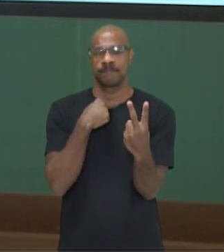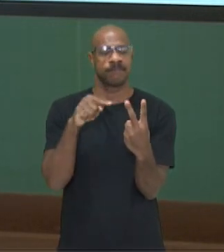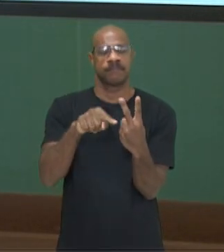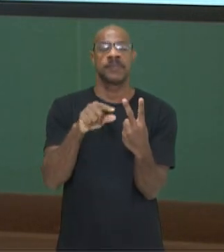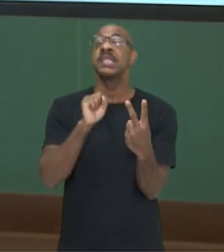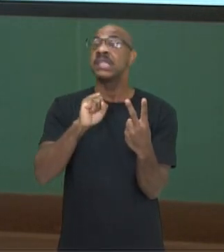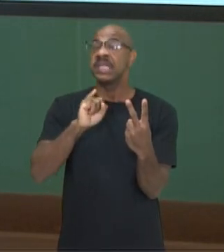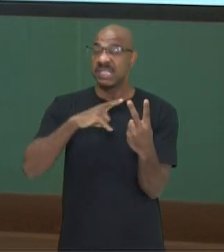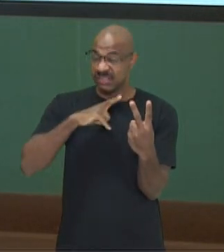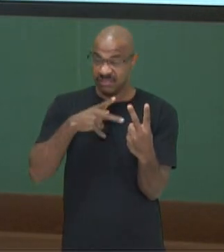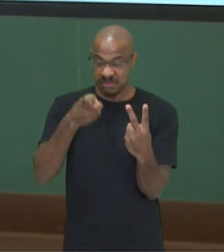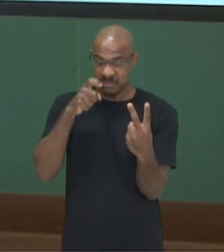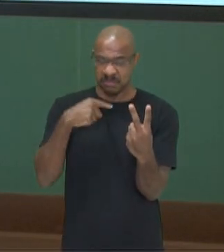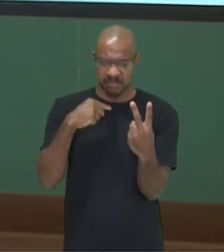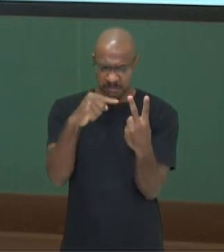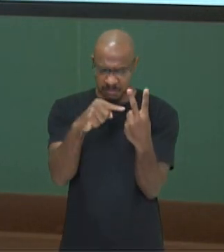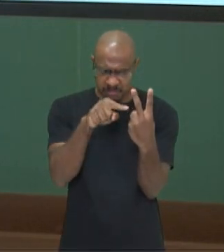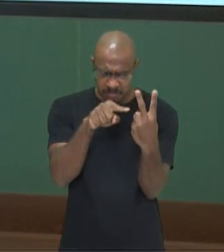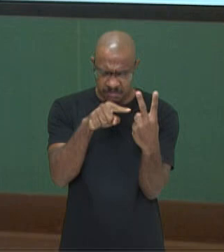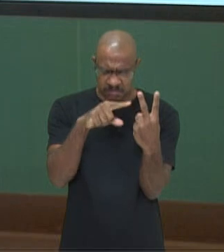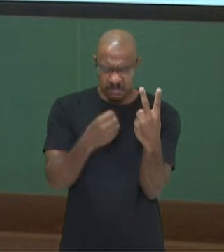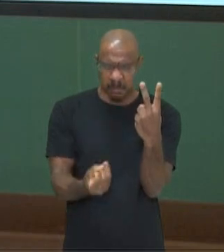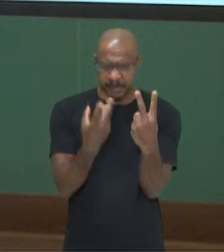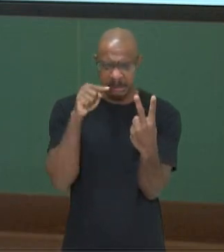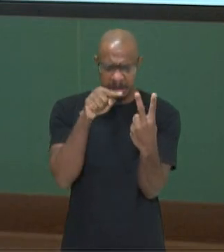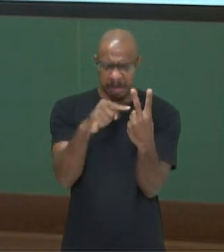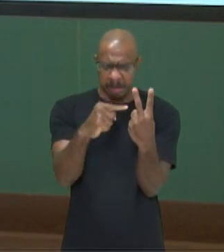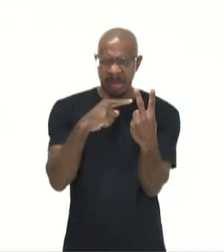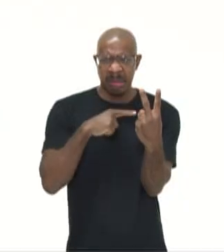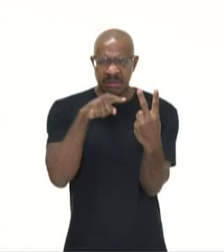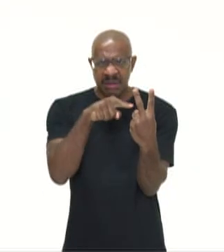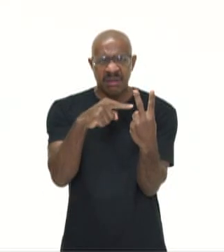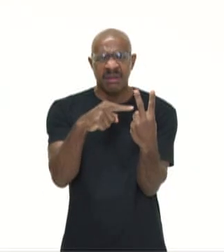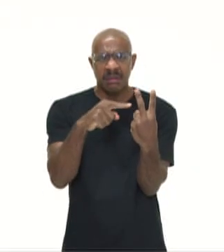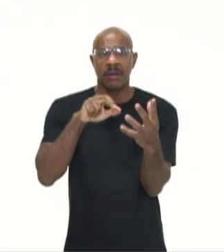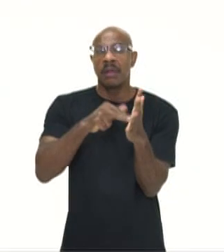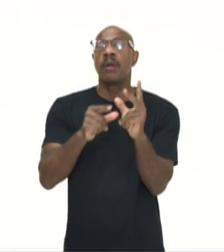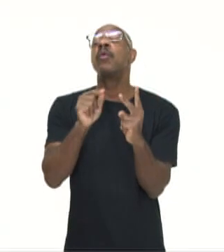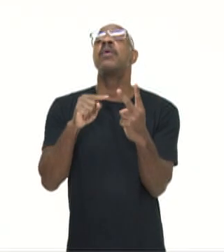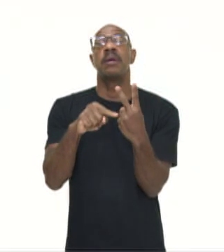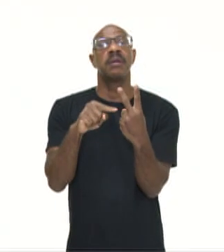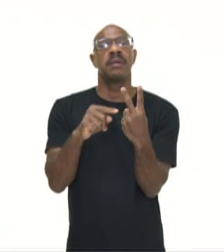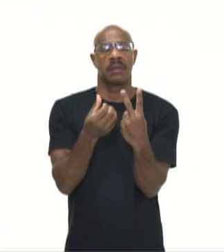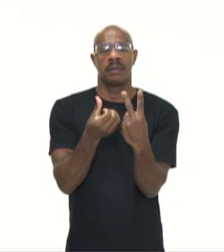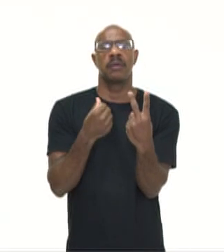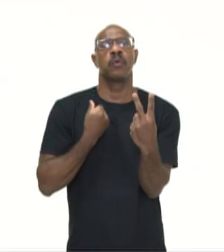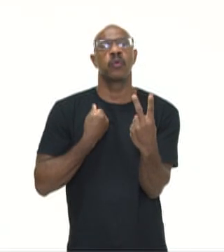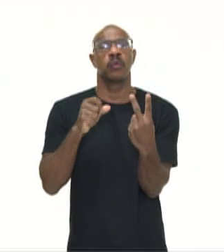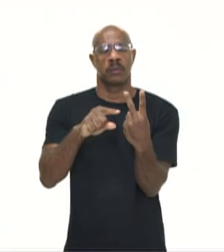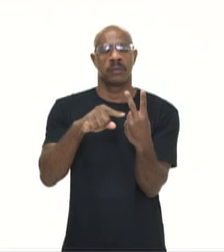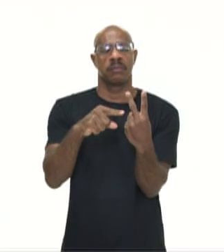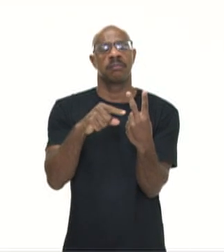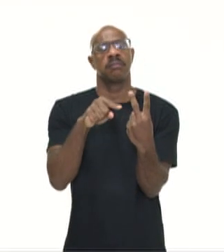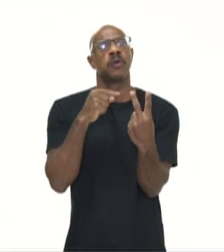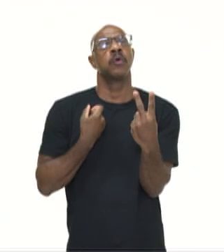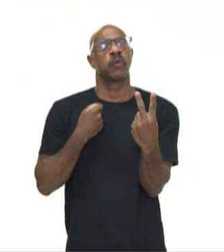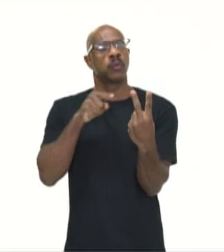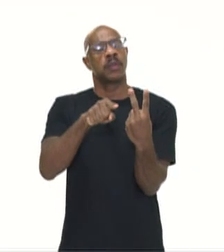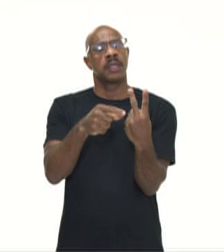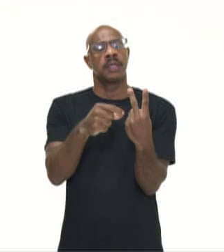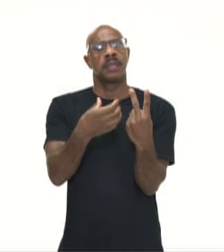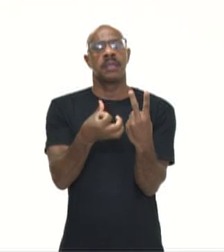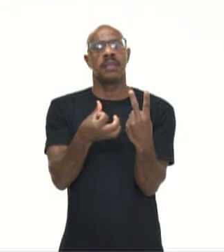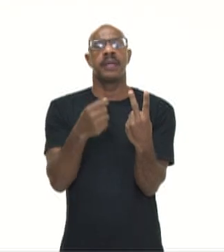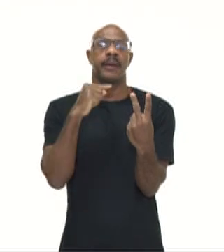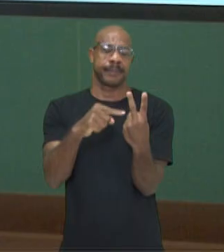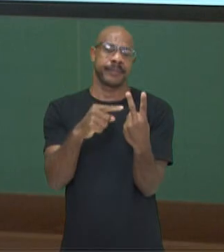esse sinalzinho de menos aparece dentro da raiz, significa que esse número aqui dentro, ele é negativo.